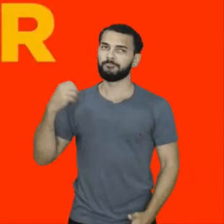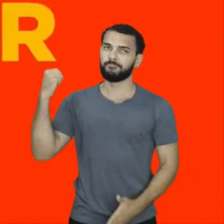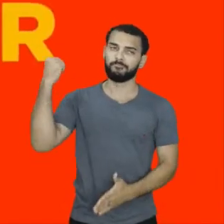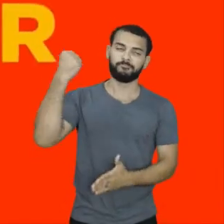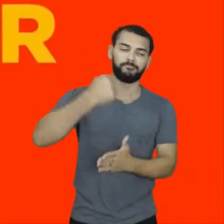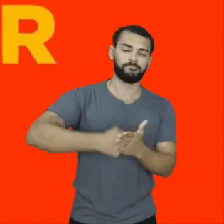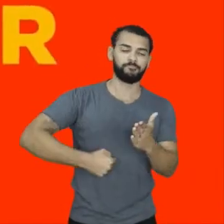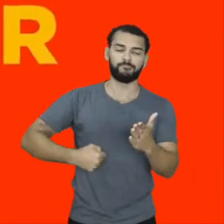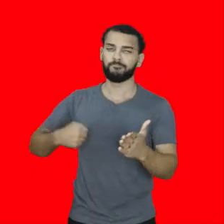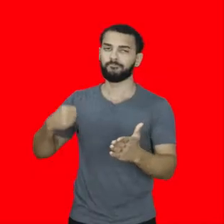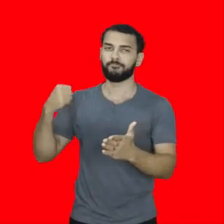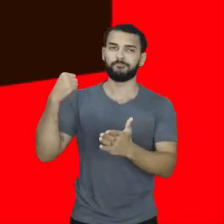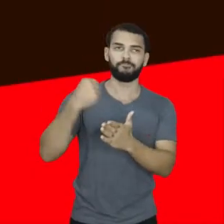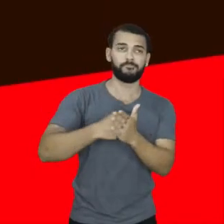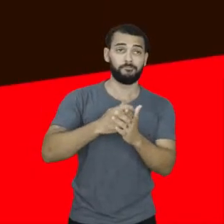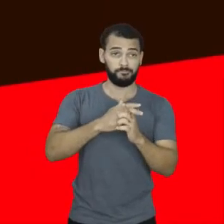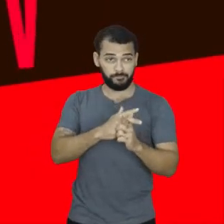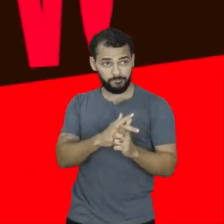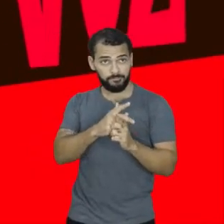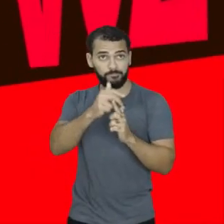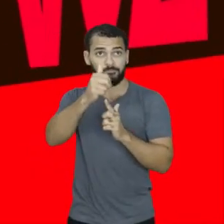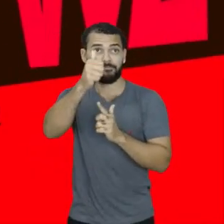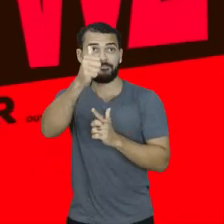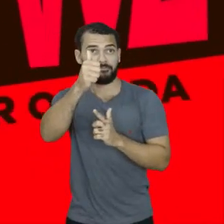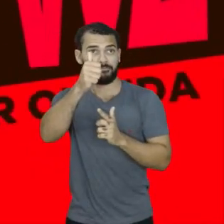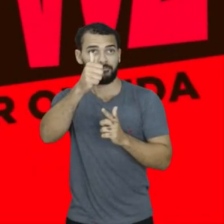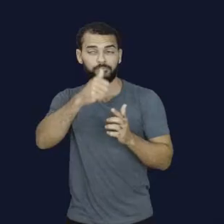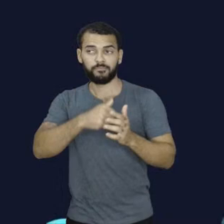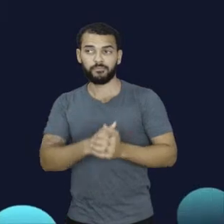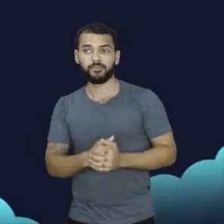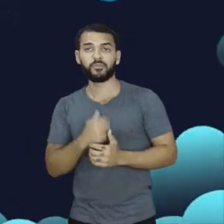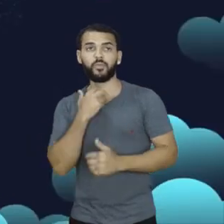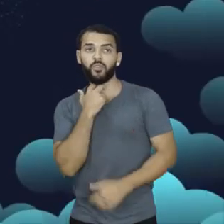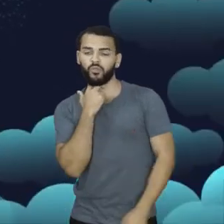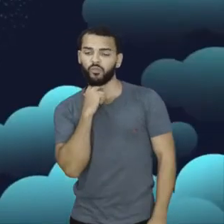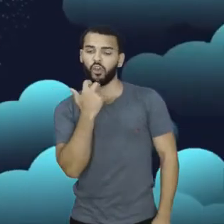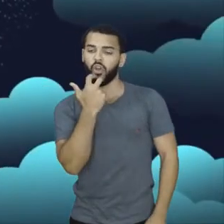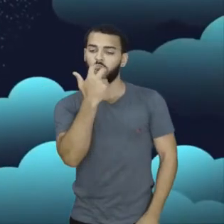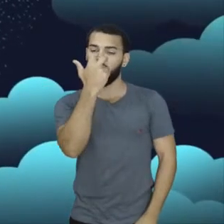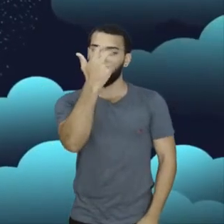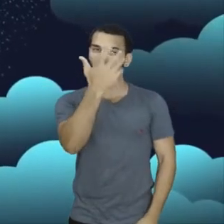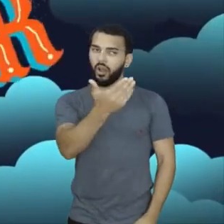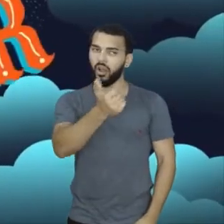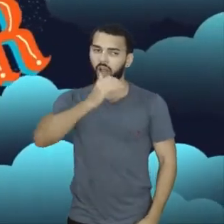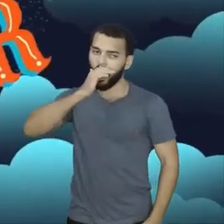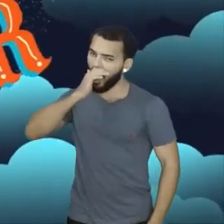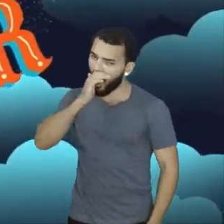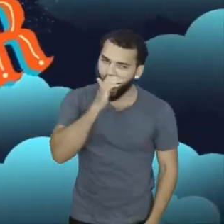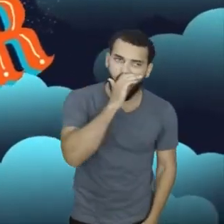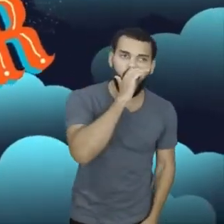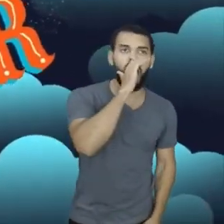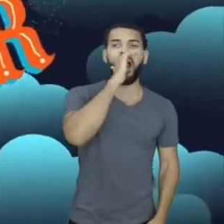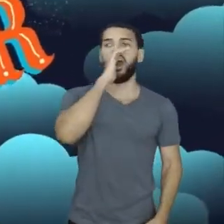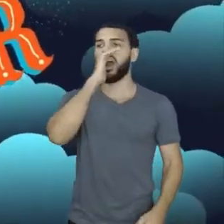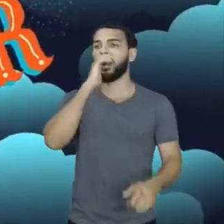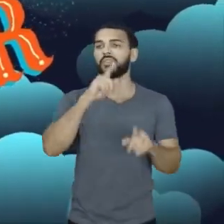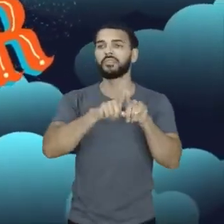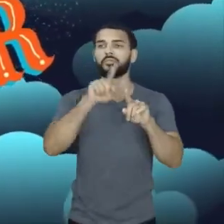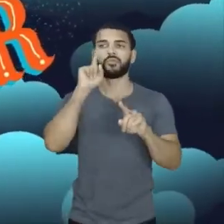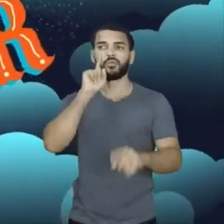batalhando pra vencer. Tenho voz pra ser ouvida, tenho sonhos pra